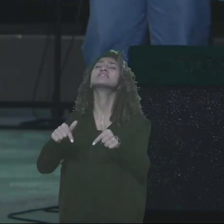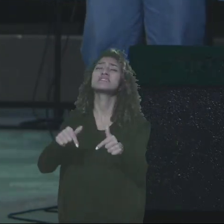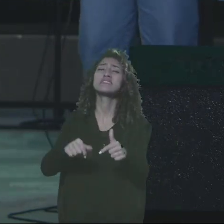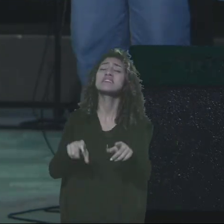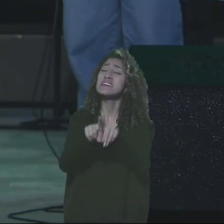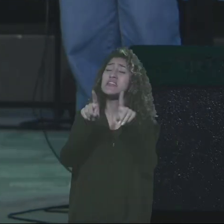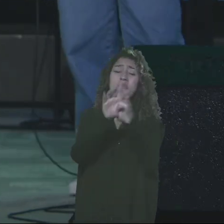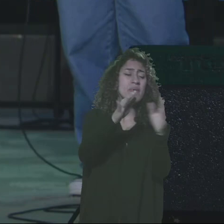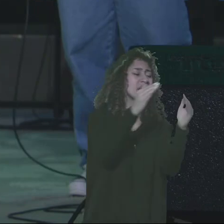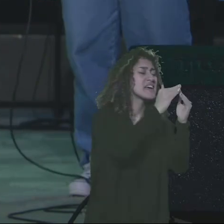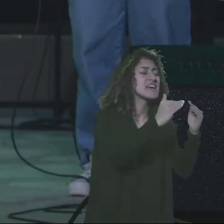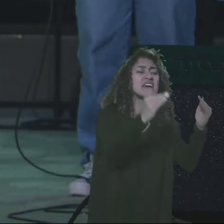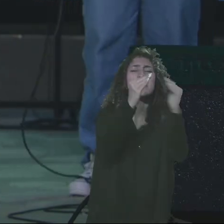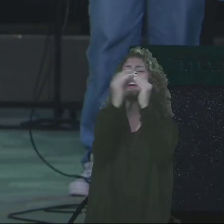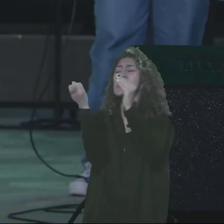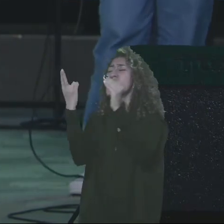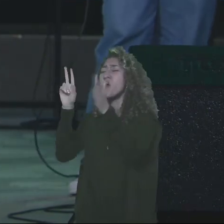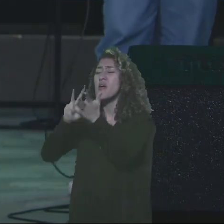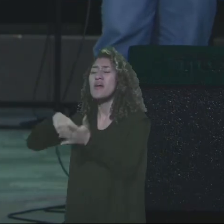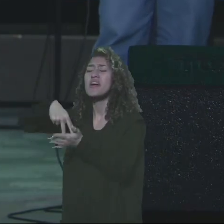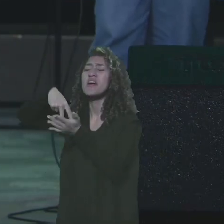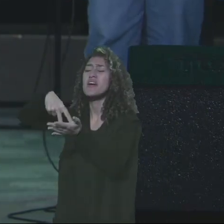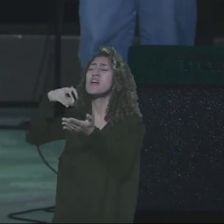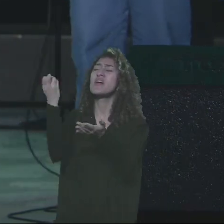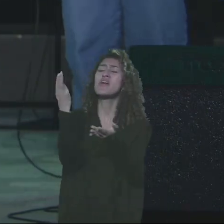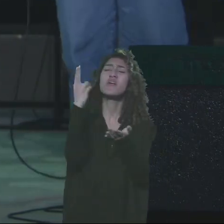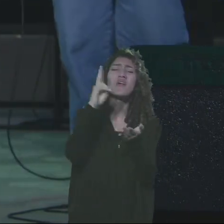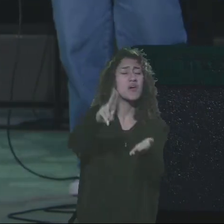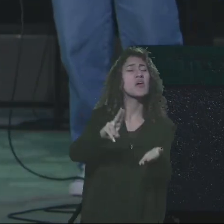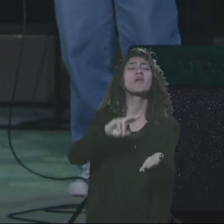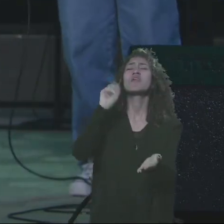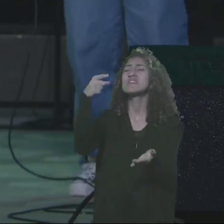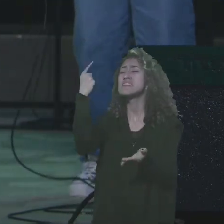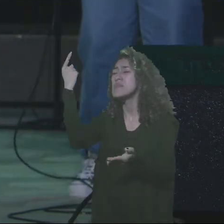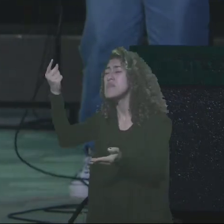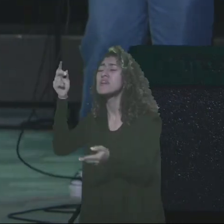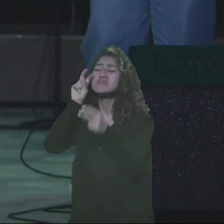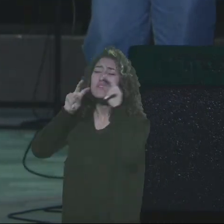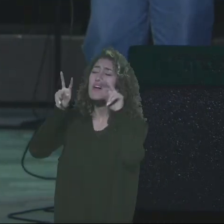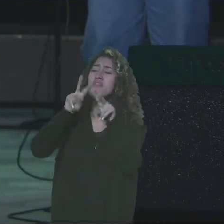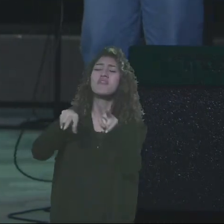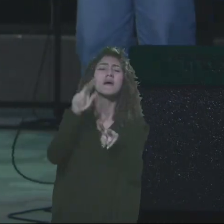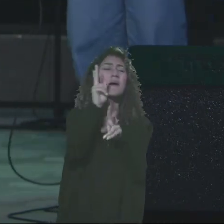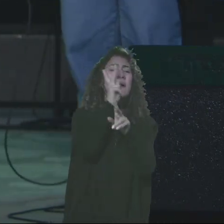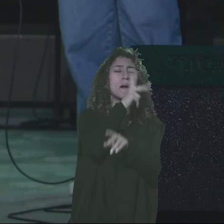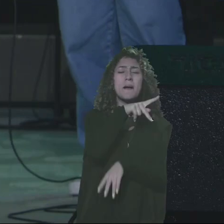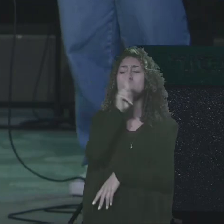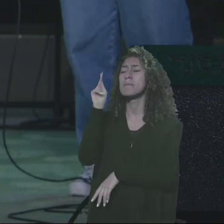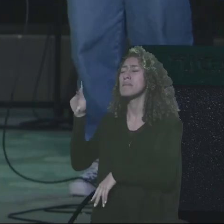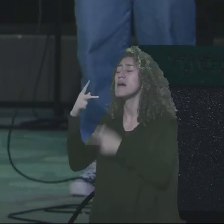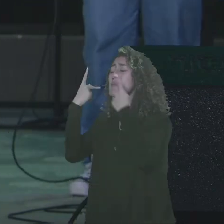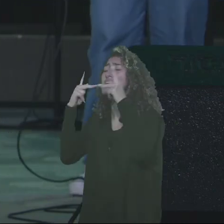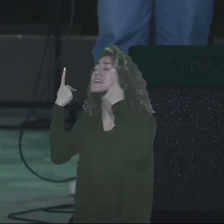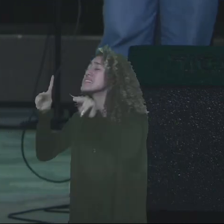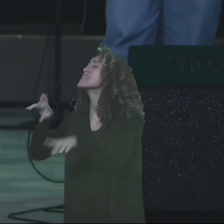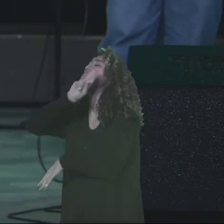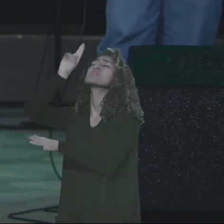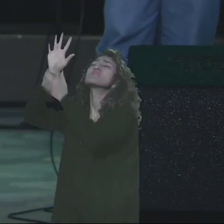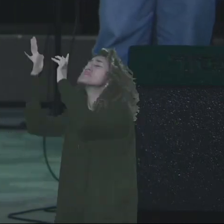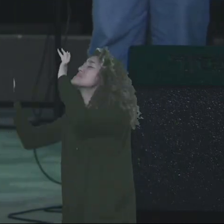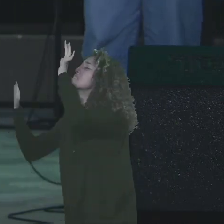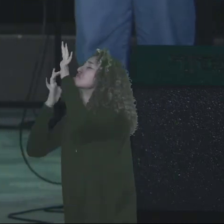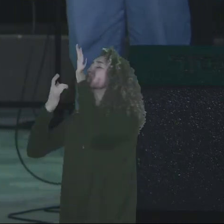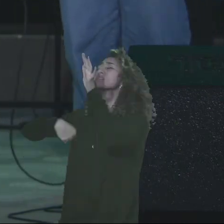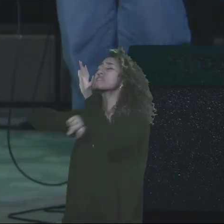em casa, quanto os que estão de pé, os que vão ouvir esse sermão depois, Pai, em nome de Jesus, que nós